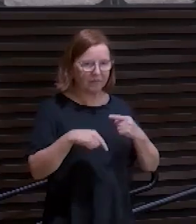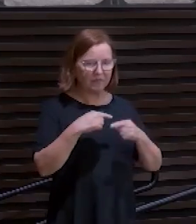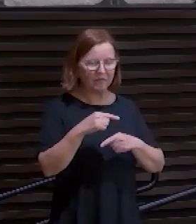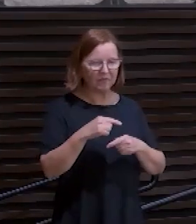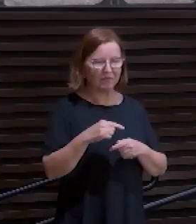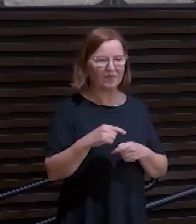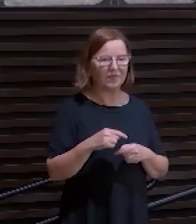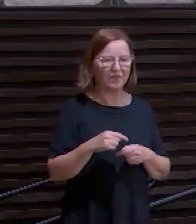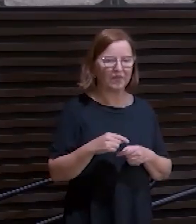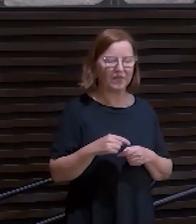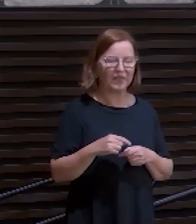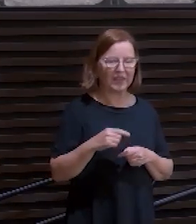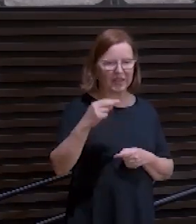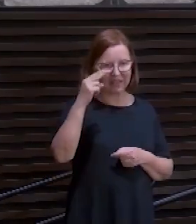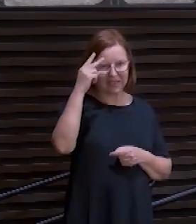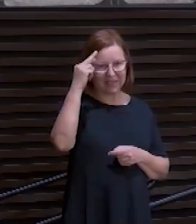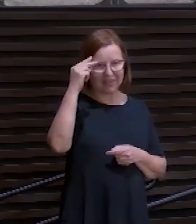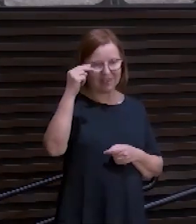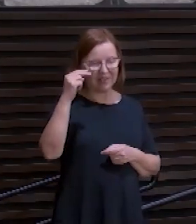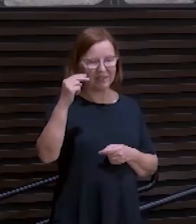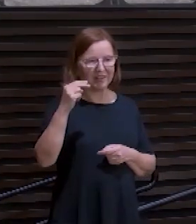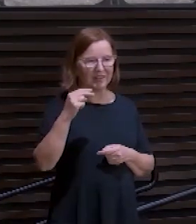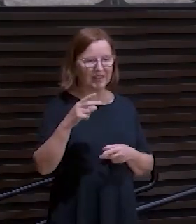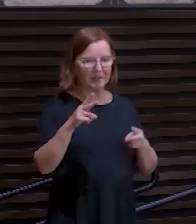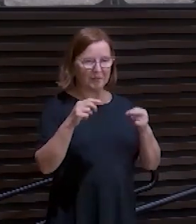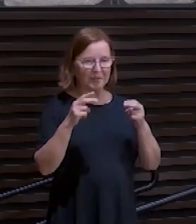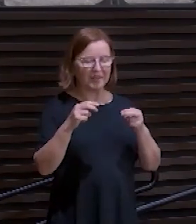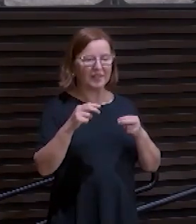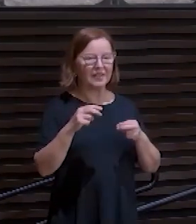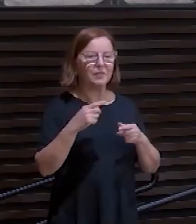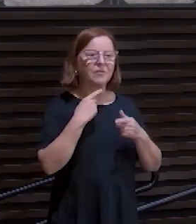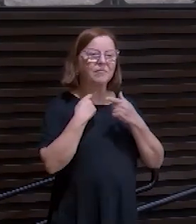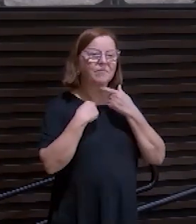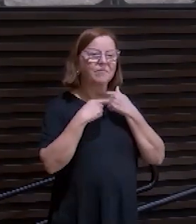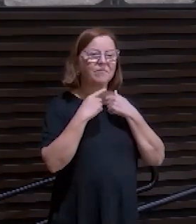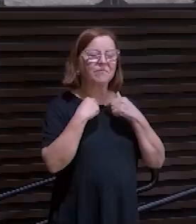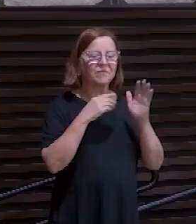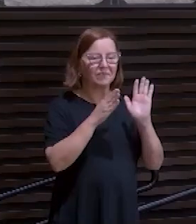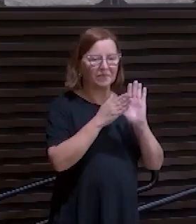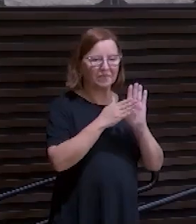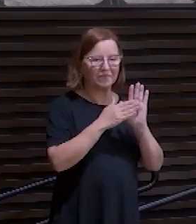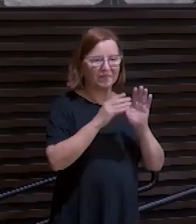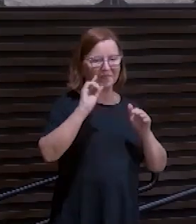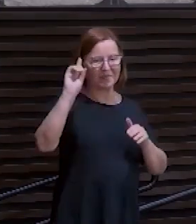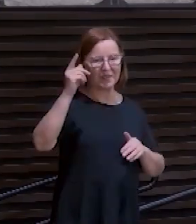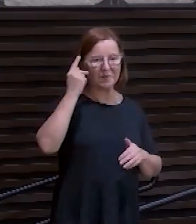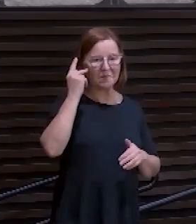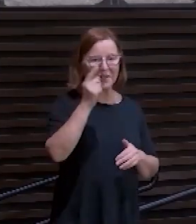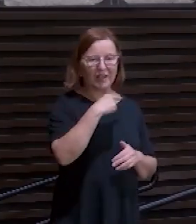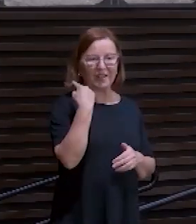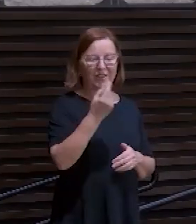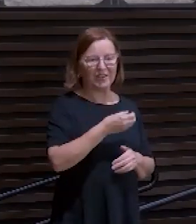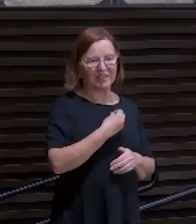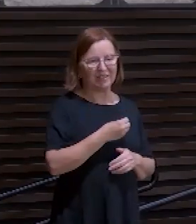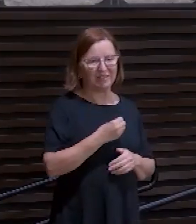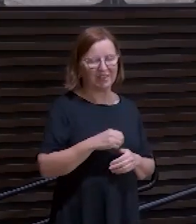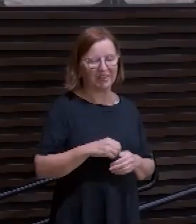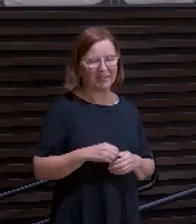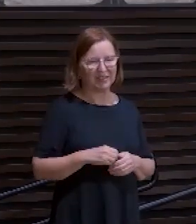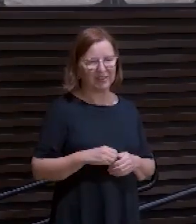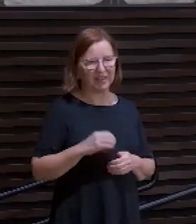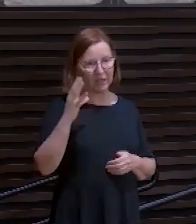qual era a intenção de Deus para a nossa vida. E compreender esta providência